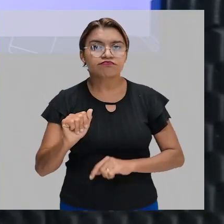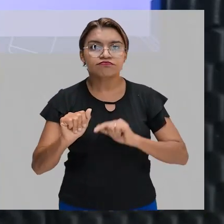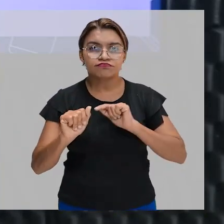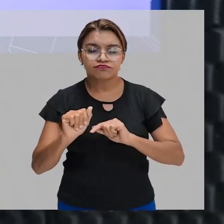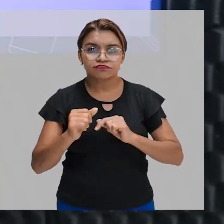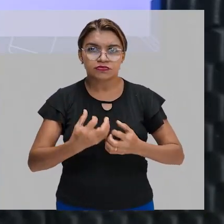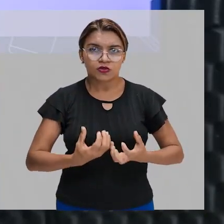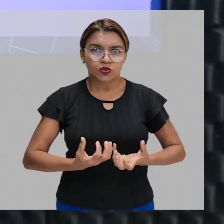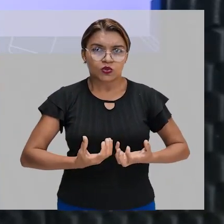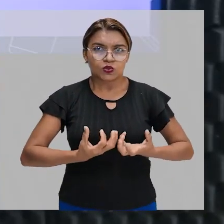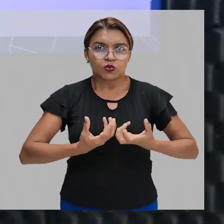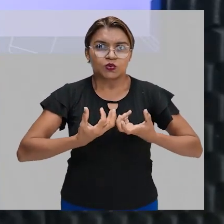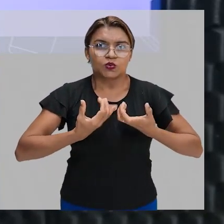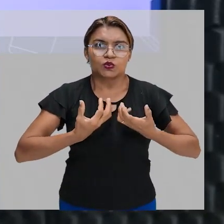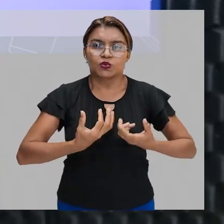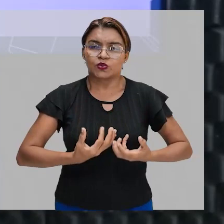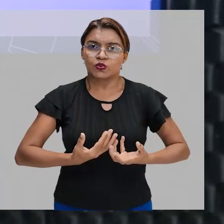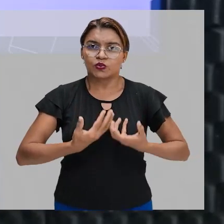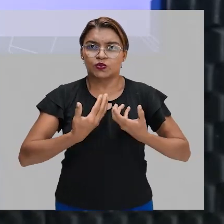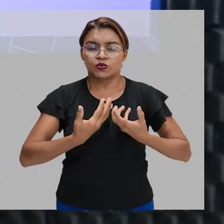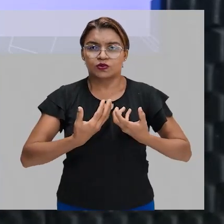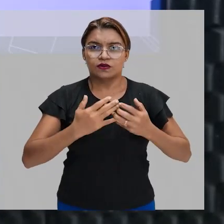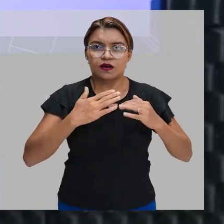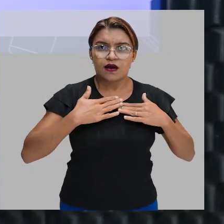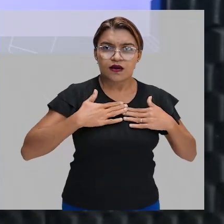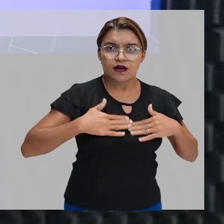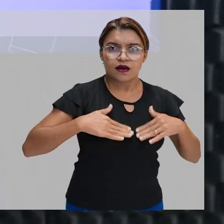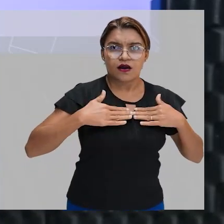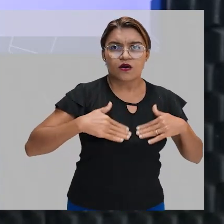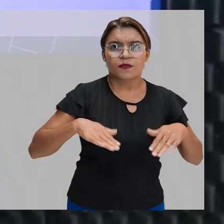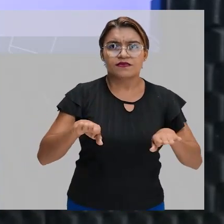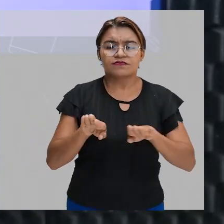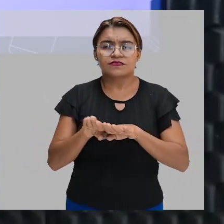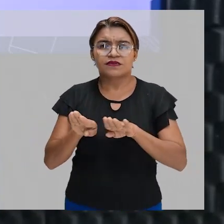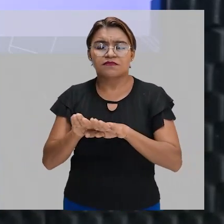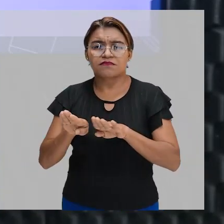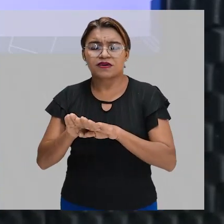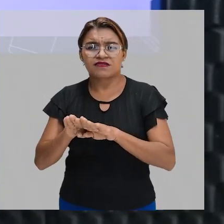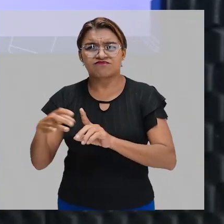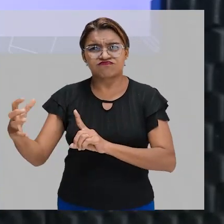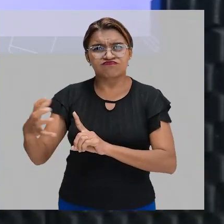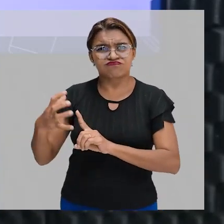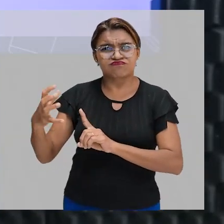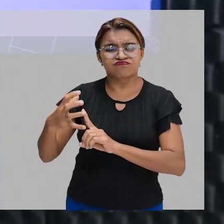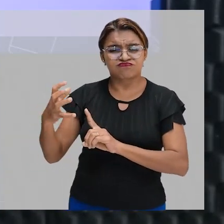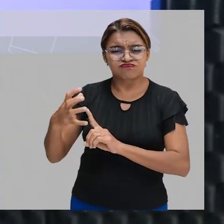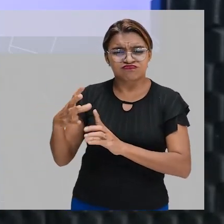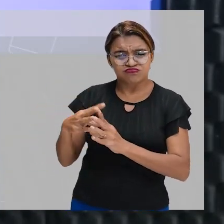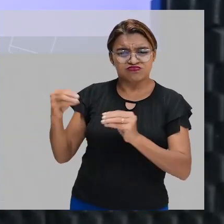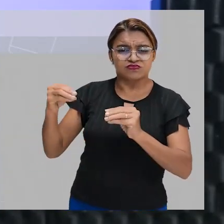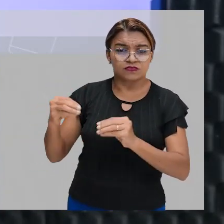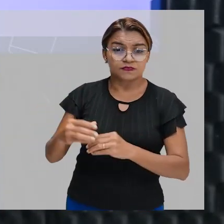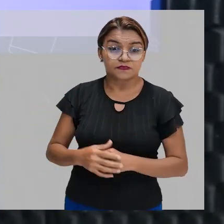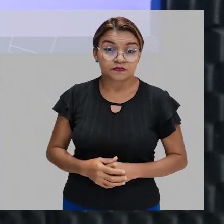que a lenta e ao mesmo tempo consome Então a gente tem aqui uma dualidade vida